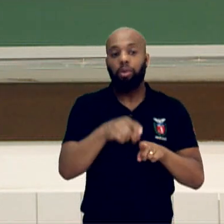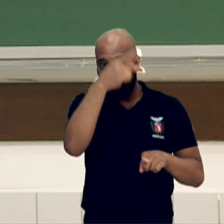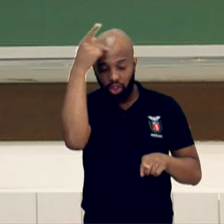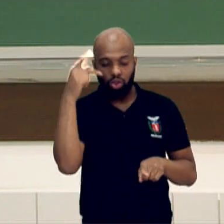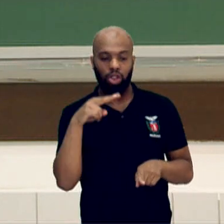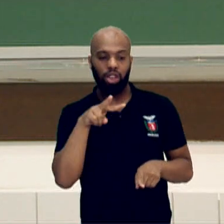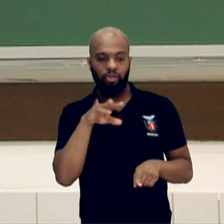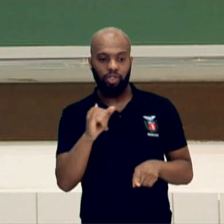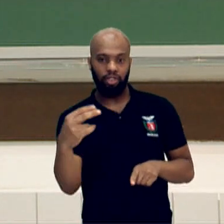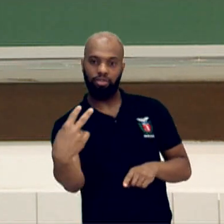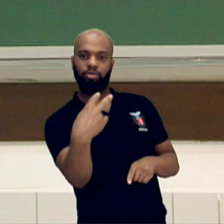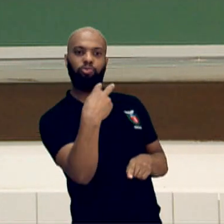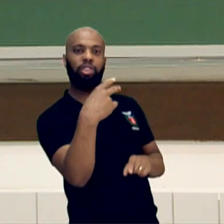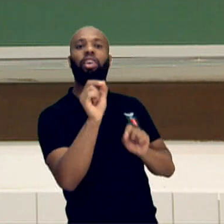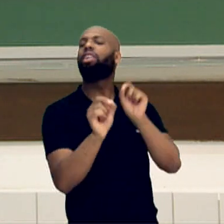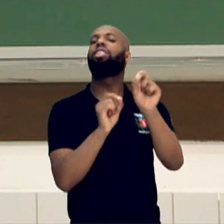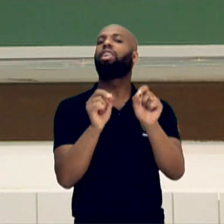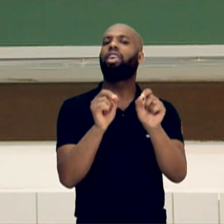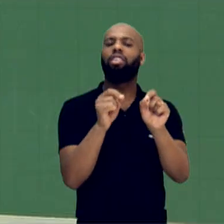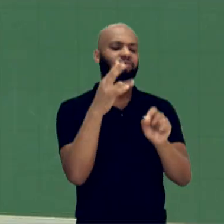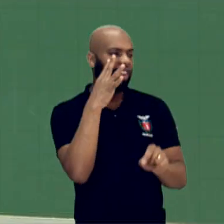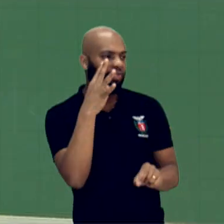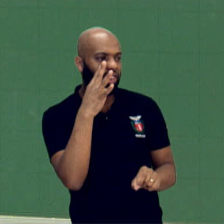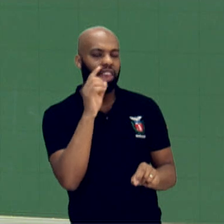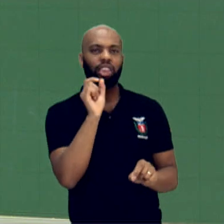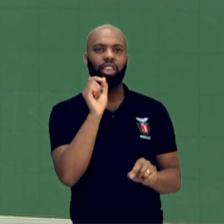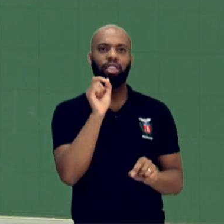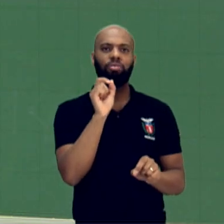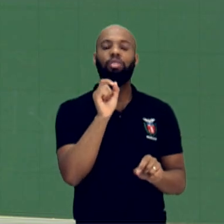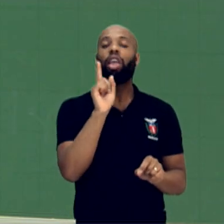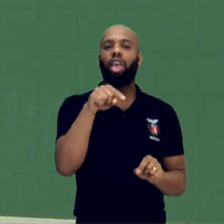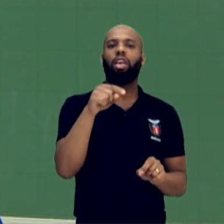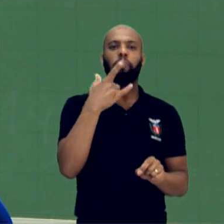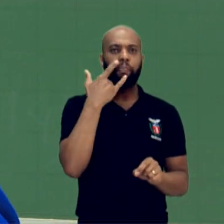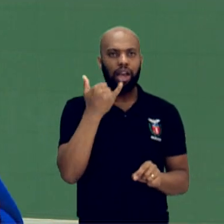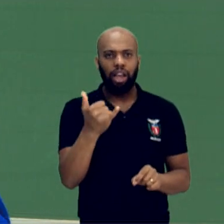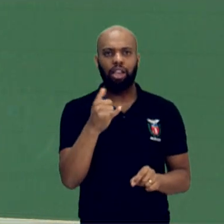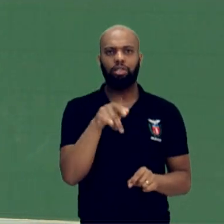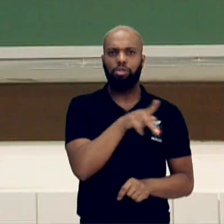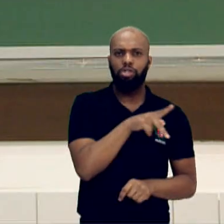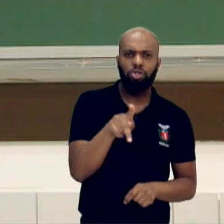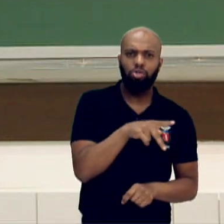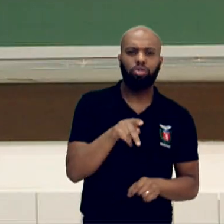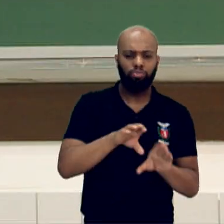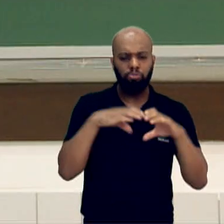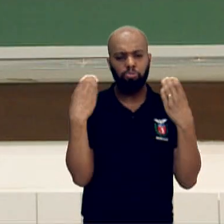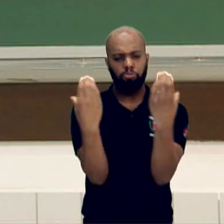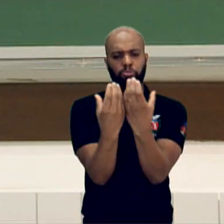que vem são os pais, os professores, vai circular na comunidade, ok?